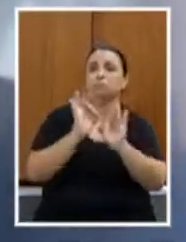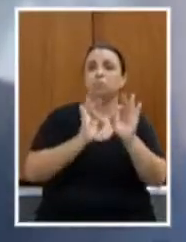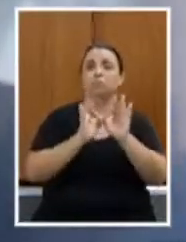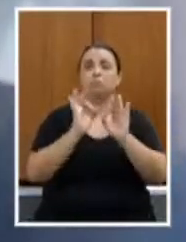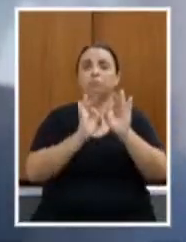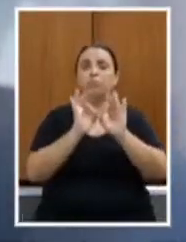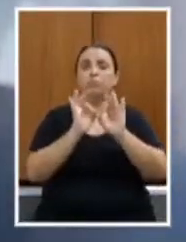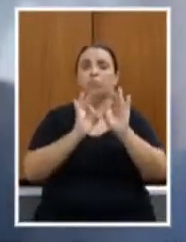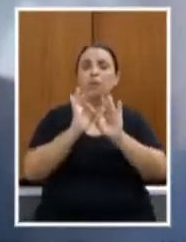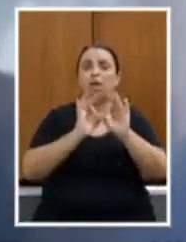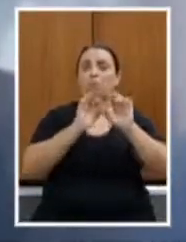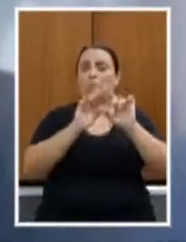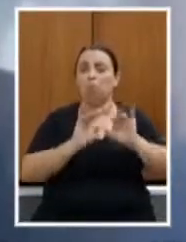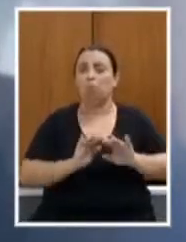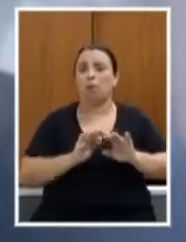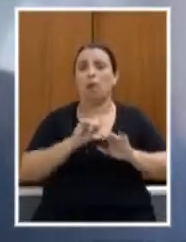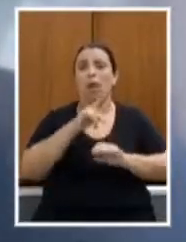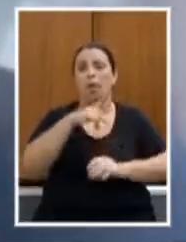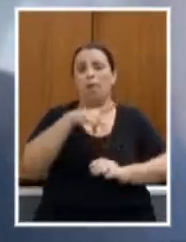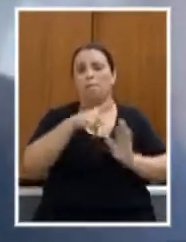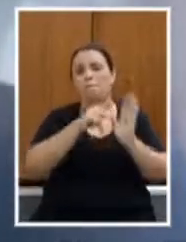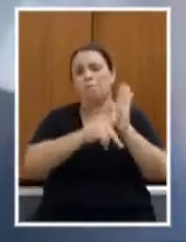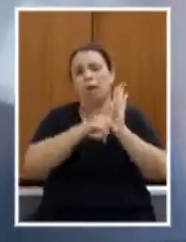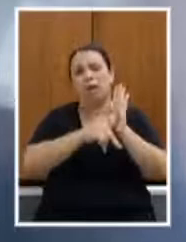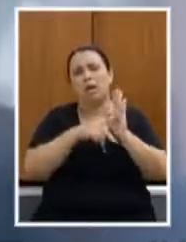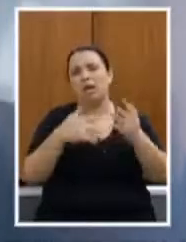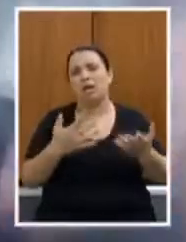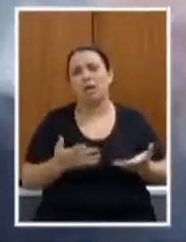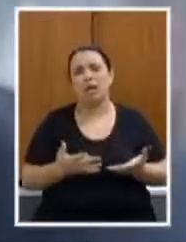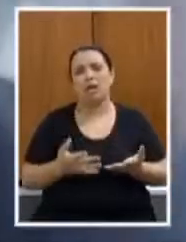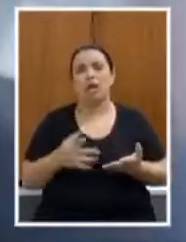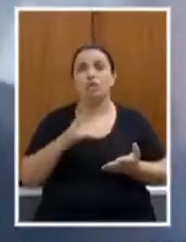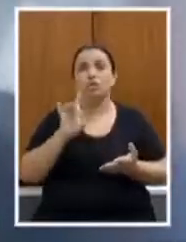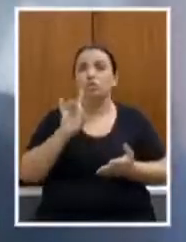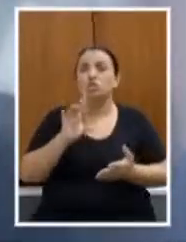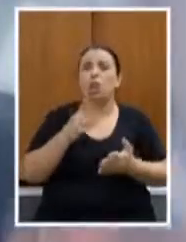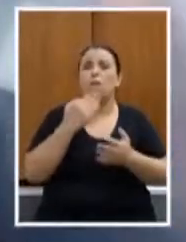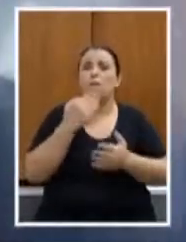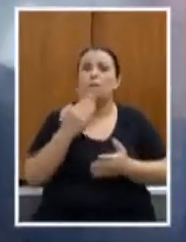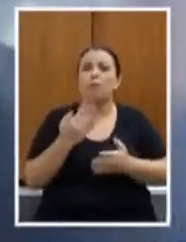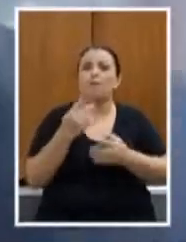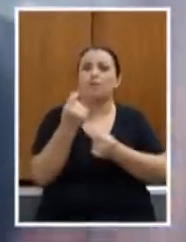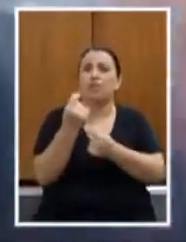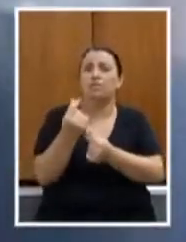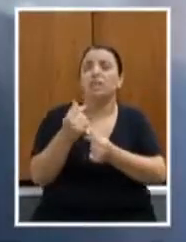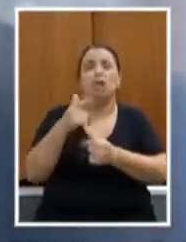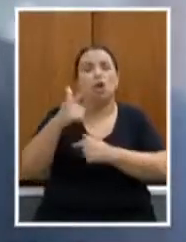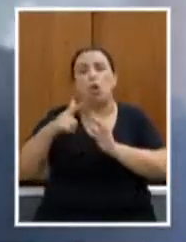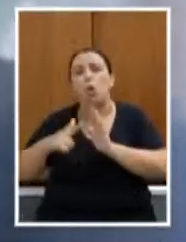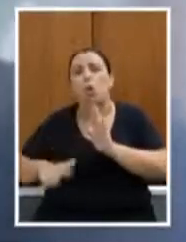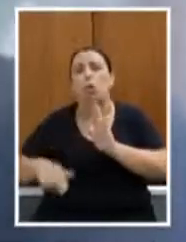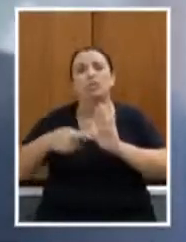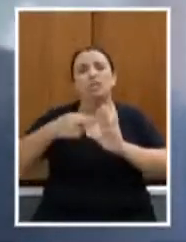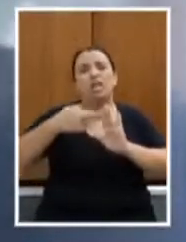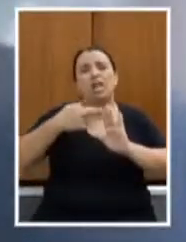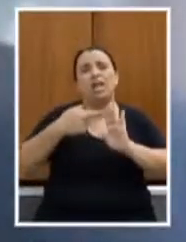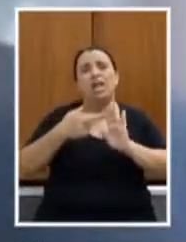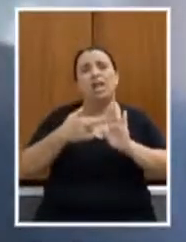PLEs. Não é só a questão financeira, tem vários requerimentos, várias políticas públicas que